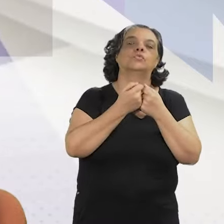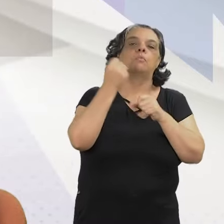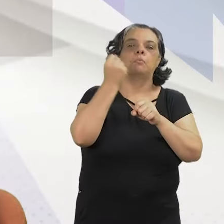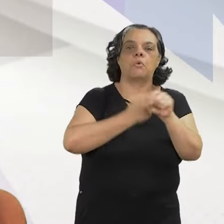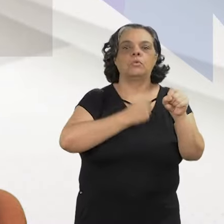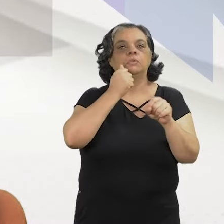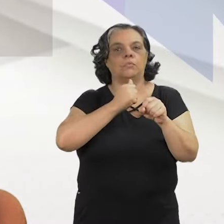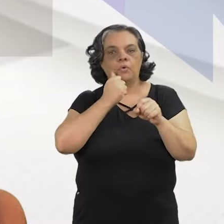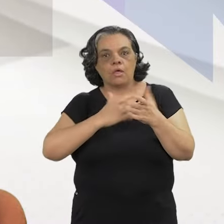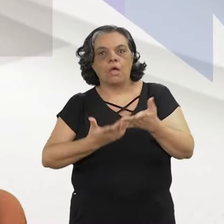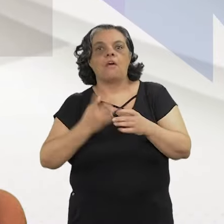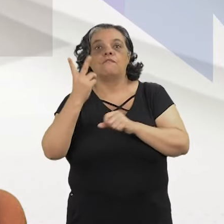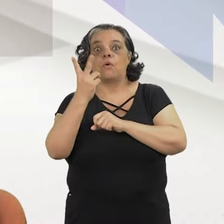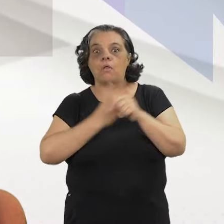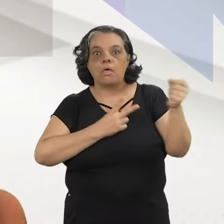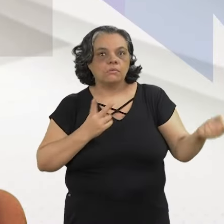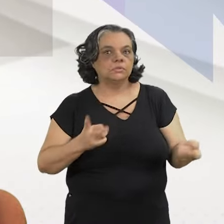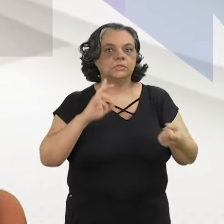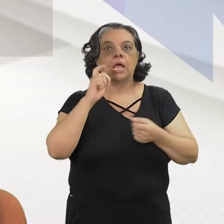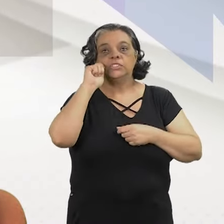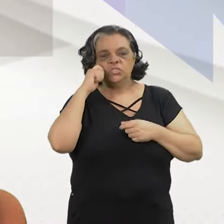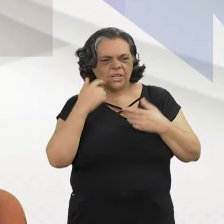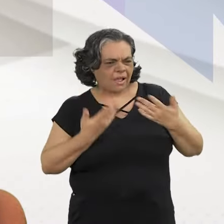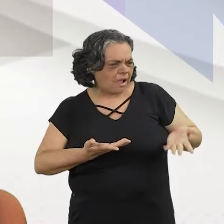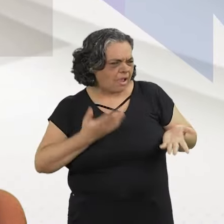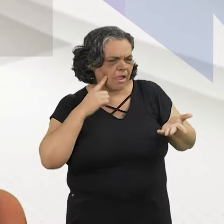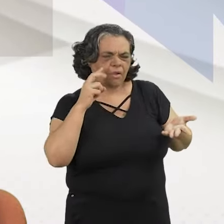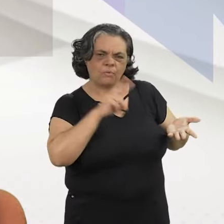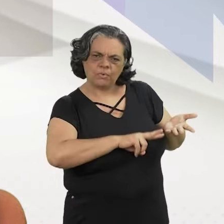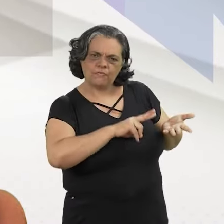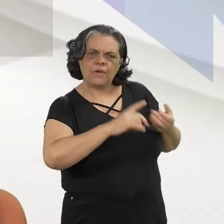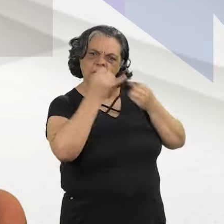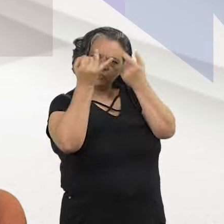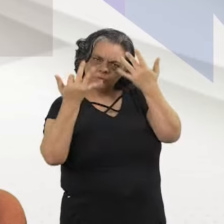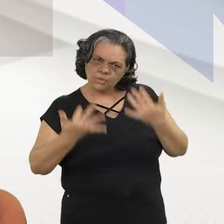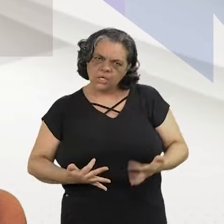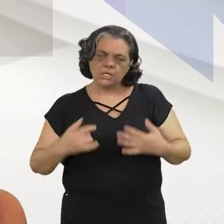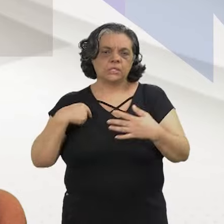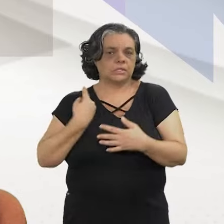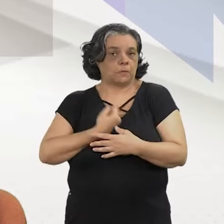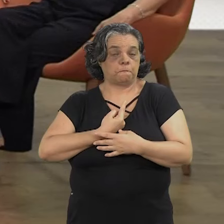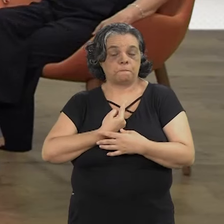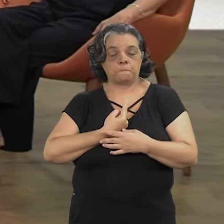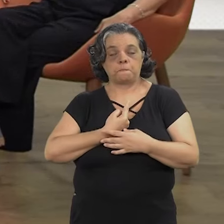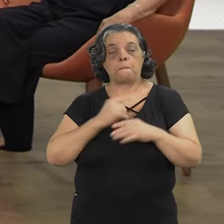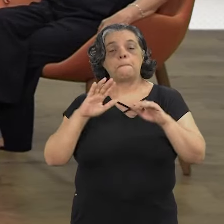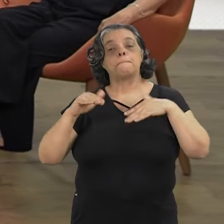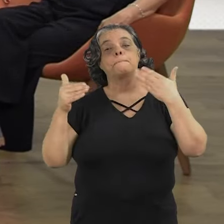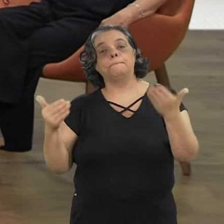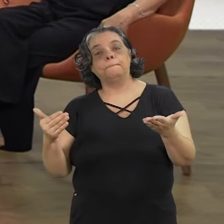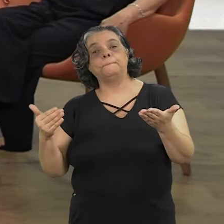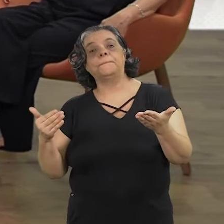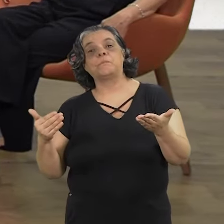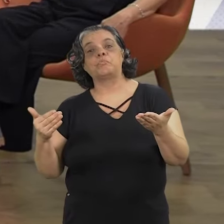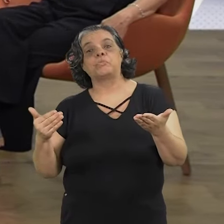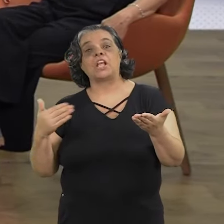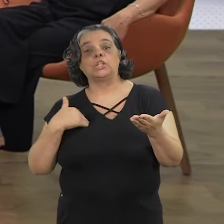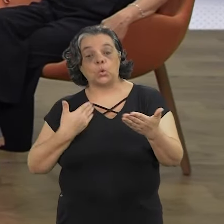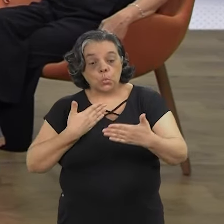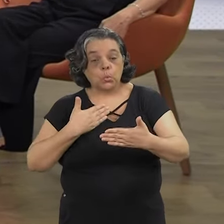feminicídio violência de gênero e elas vão entender muito bem através dessa linguagem né então eh a gente acaba